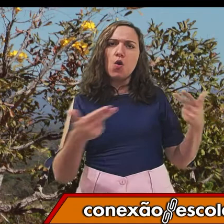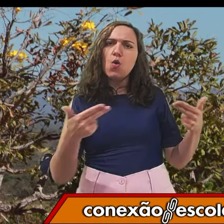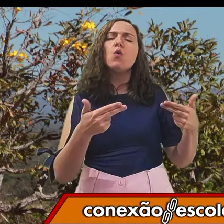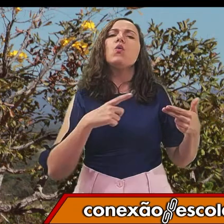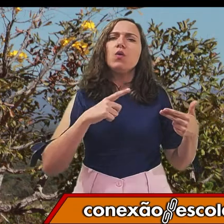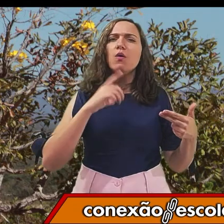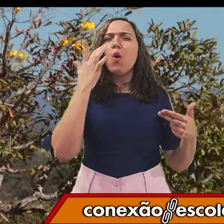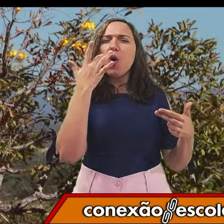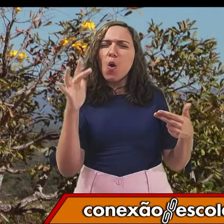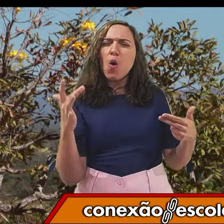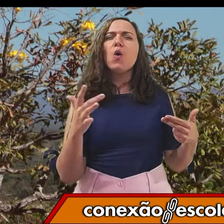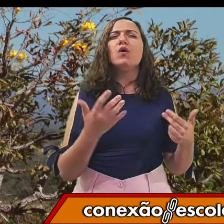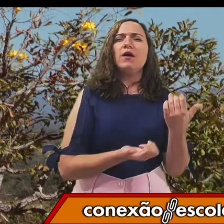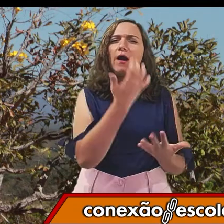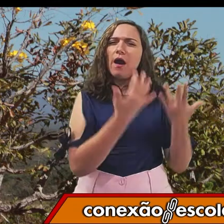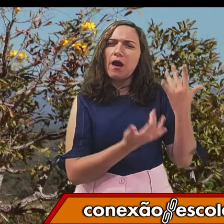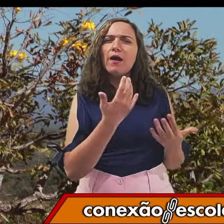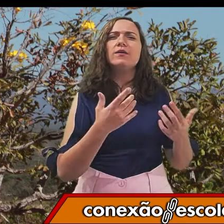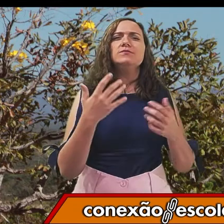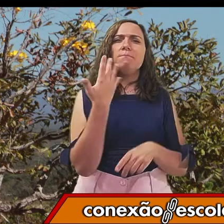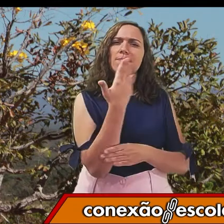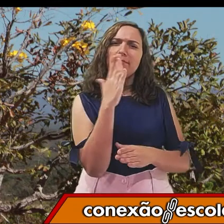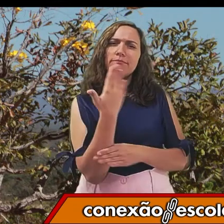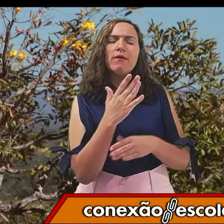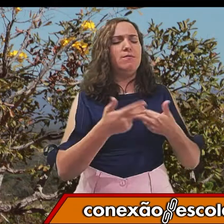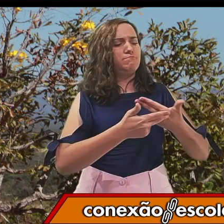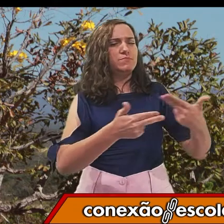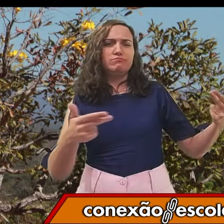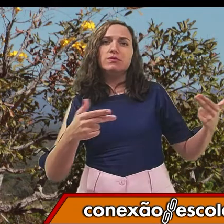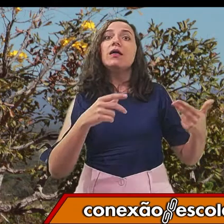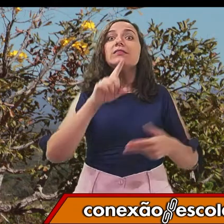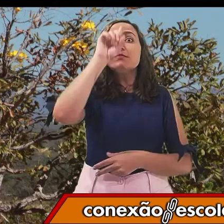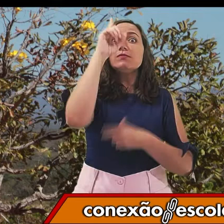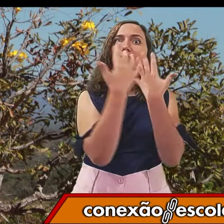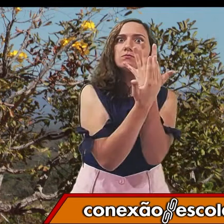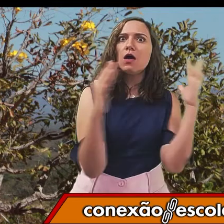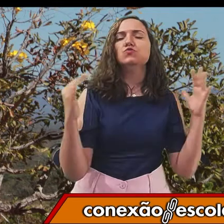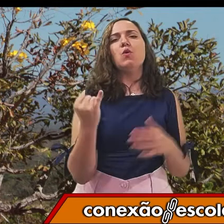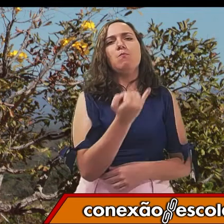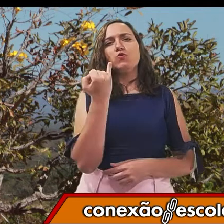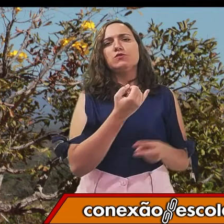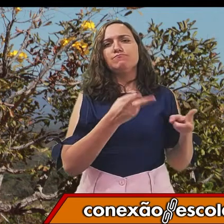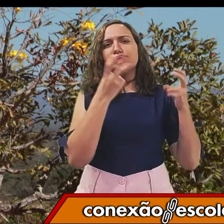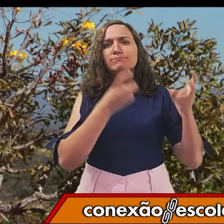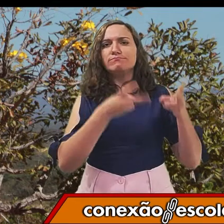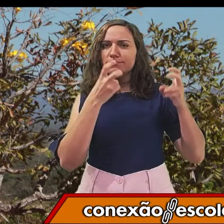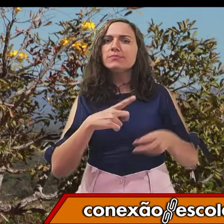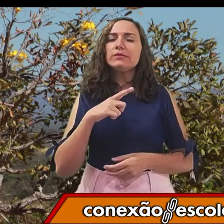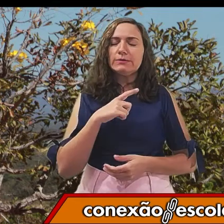ouro, gás natural, madeira, entre recursos naturais. E os principais produtos